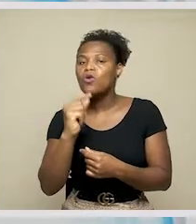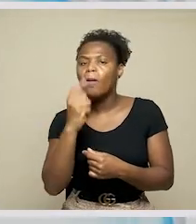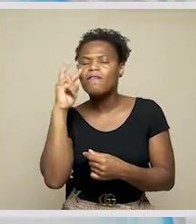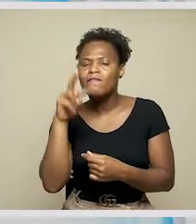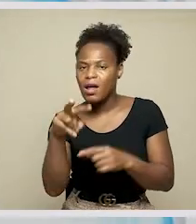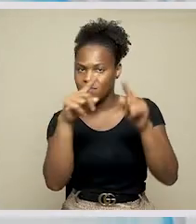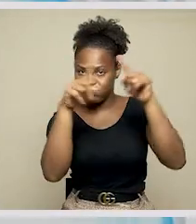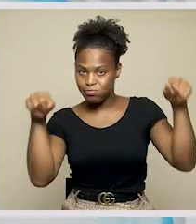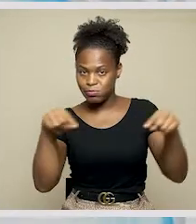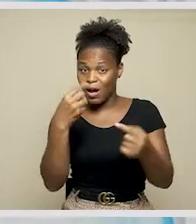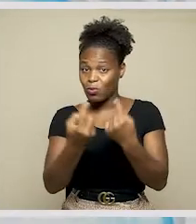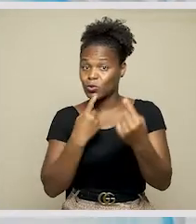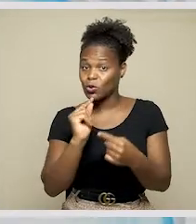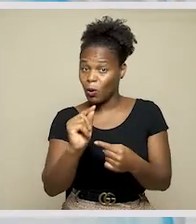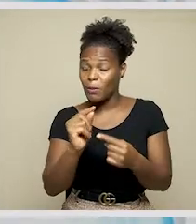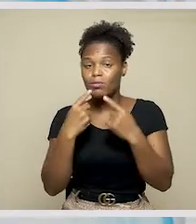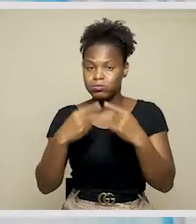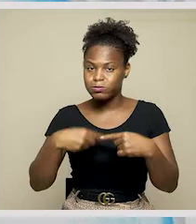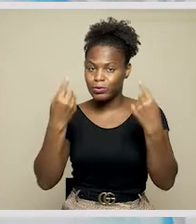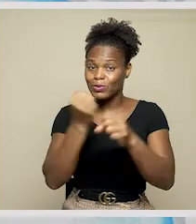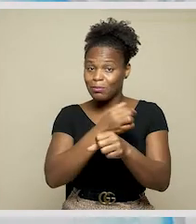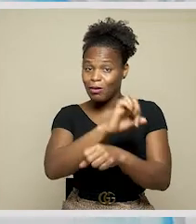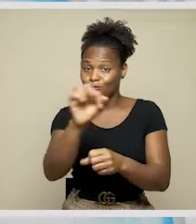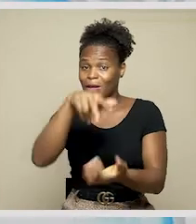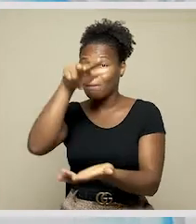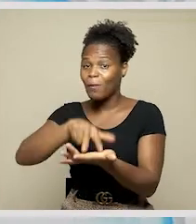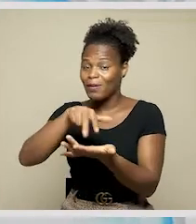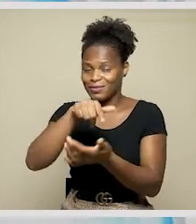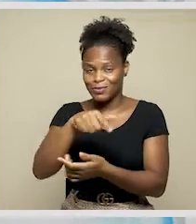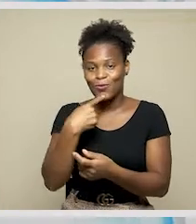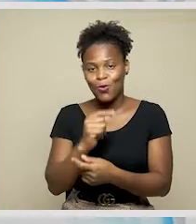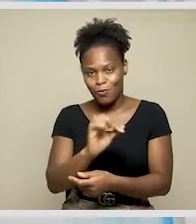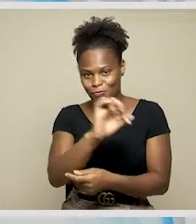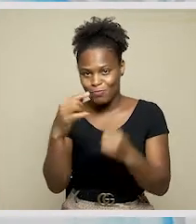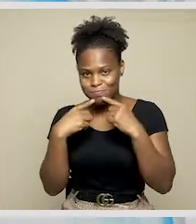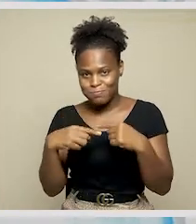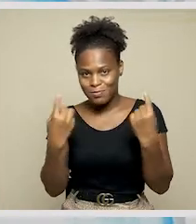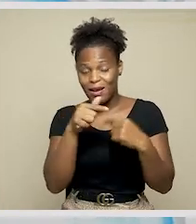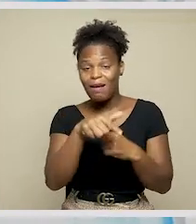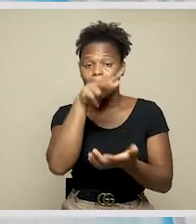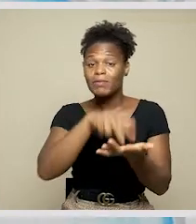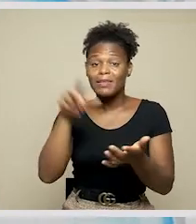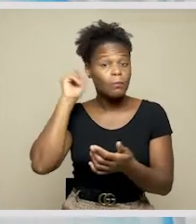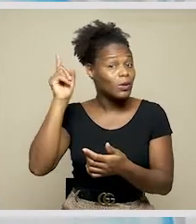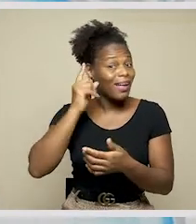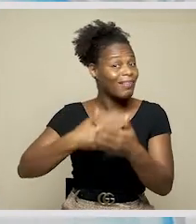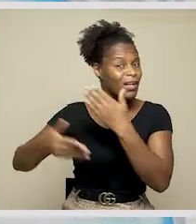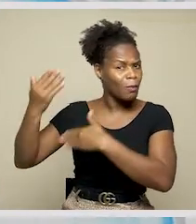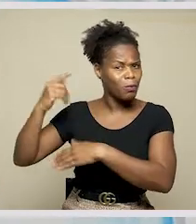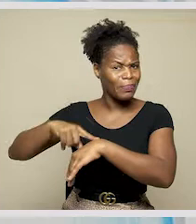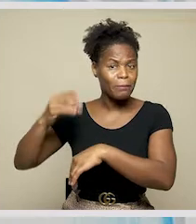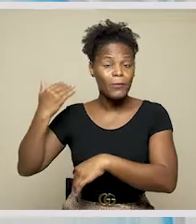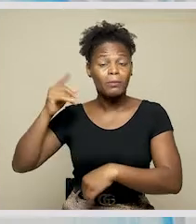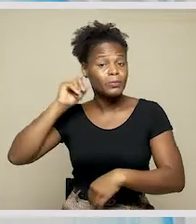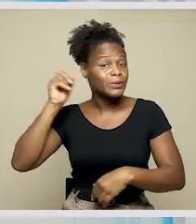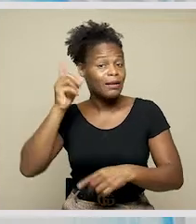primeiros trabalhos nessa publicação. E essa publicação era, nessa altura, uma publicação importantíssima